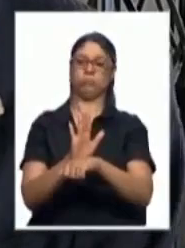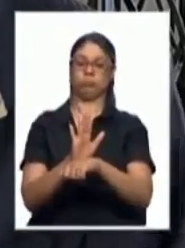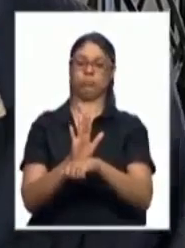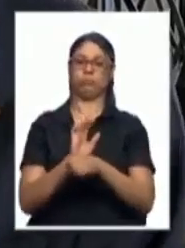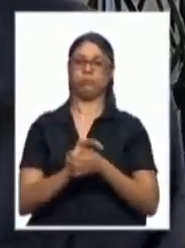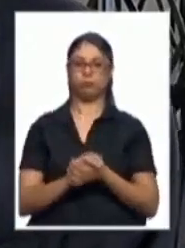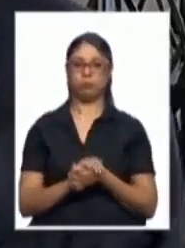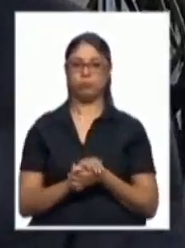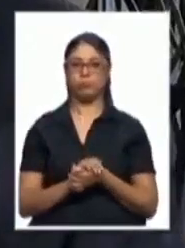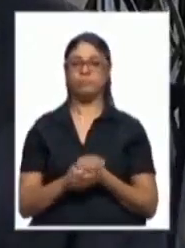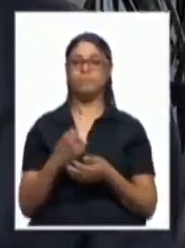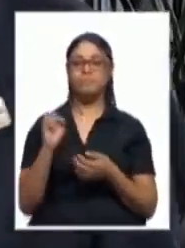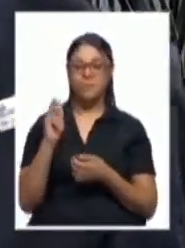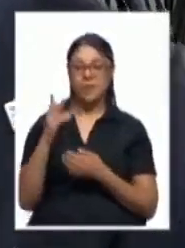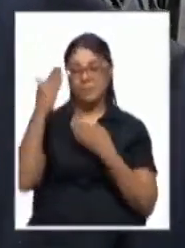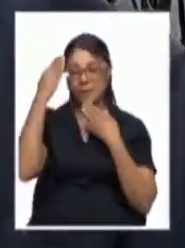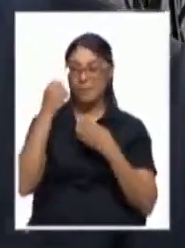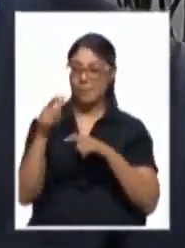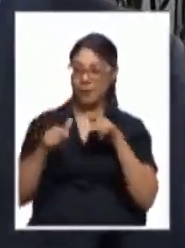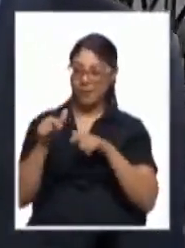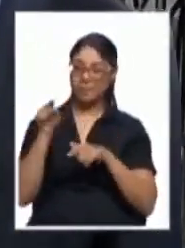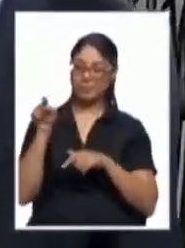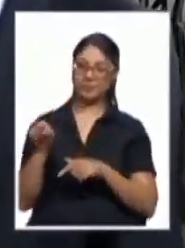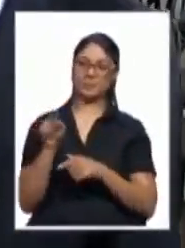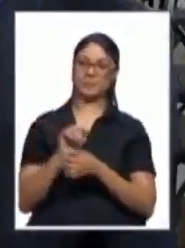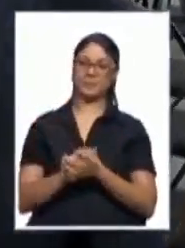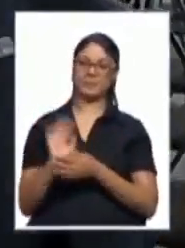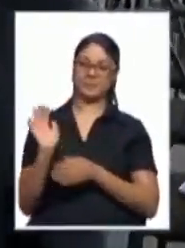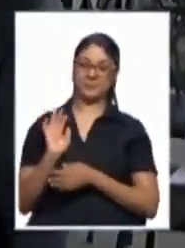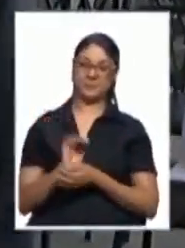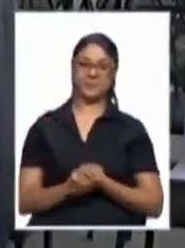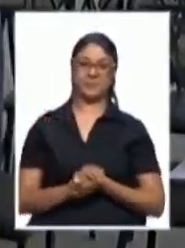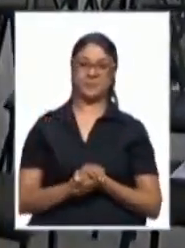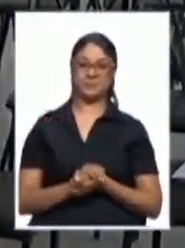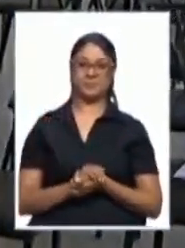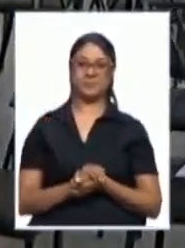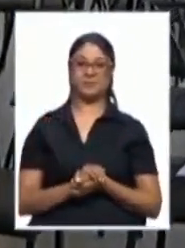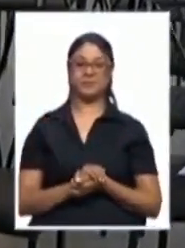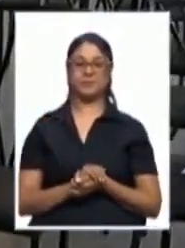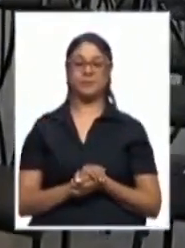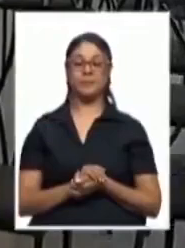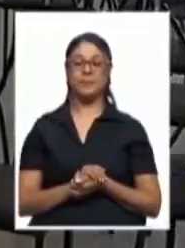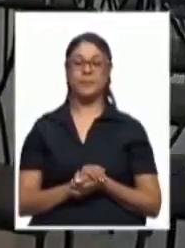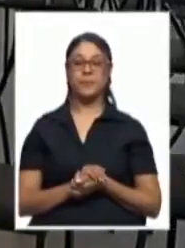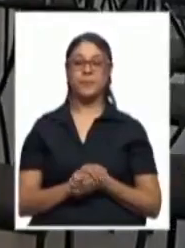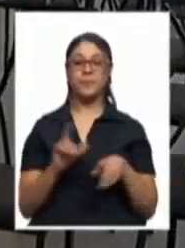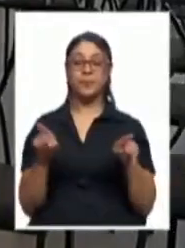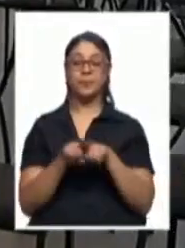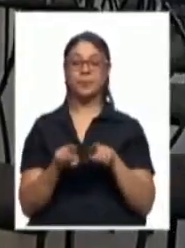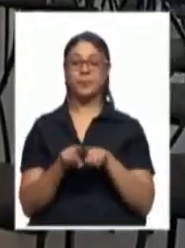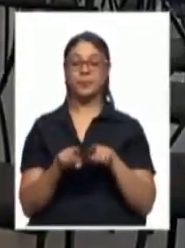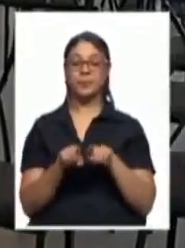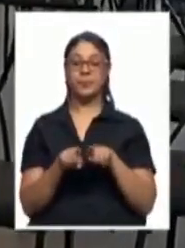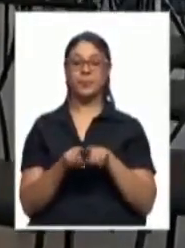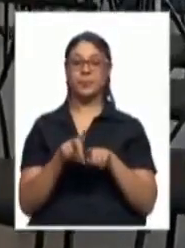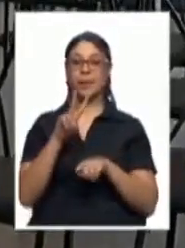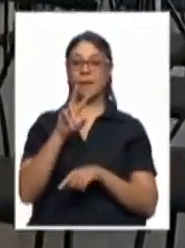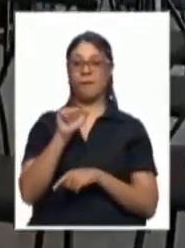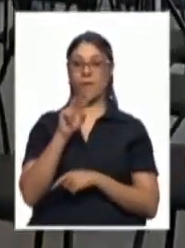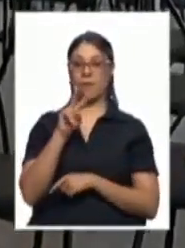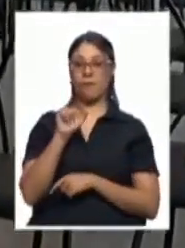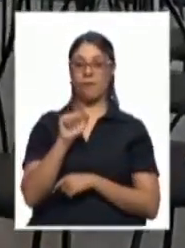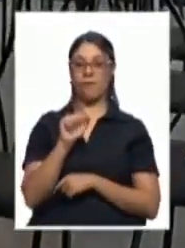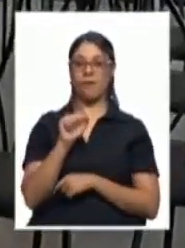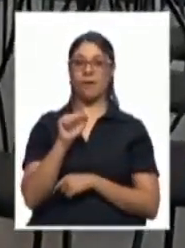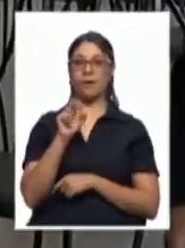nacional. Ok, muito obrigado. Bom trabalho para o senhor lá. Obrigado. Tá bom? Tá bom. Tem também aqui o Vavá Ribeiro, que